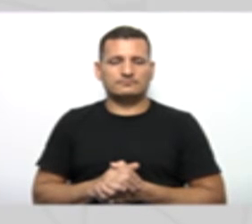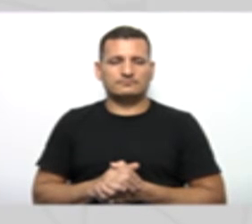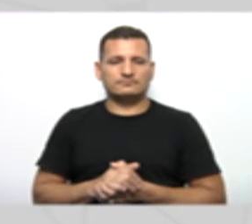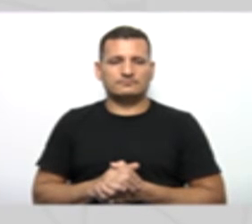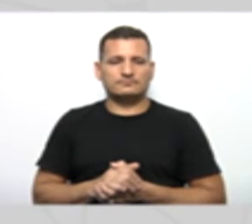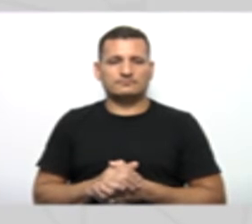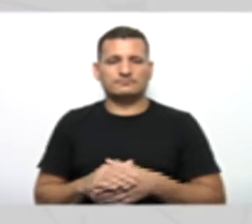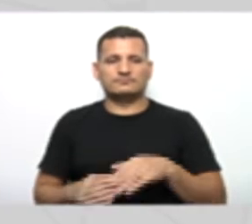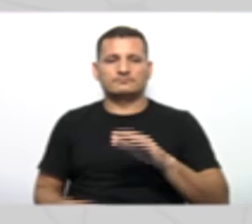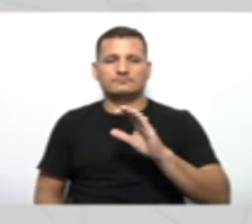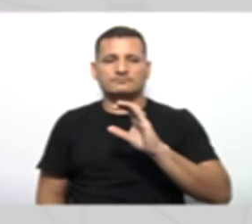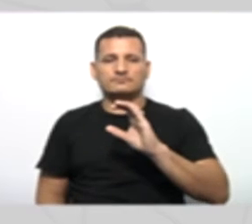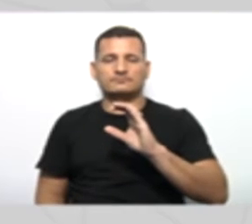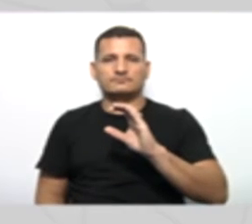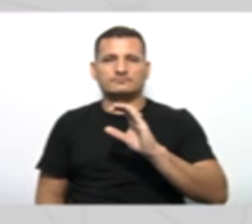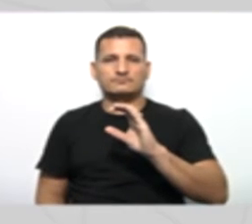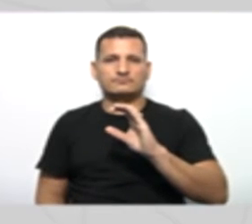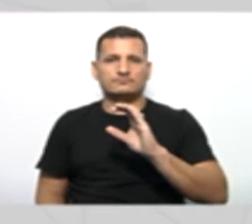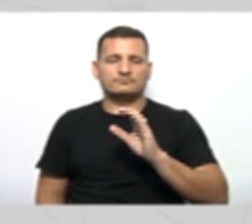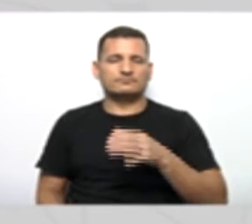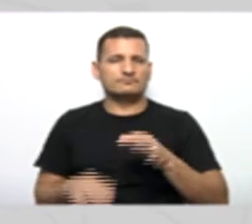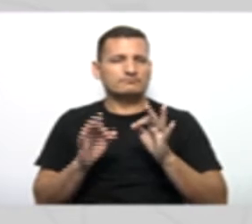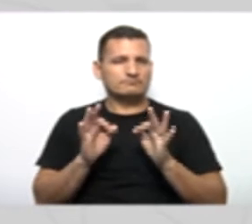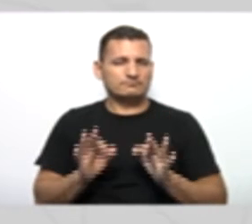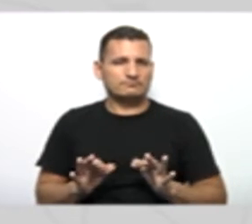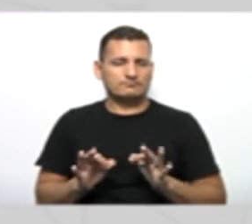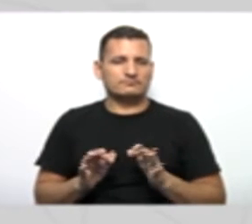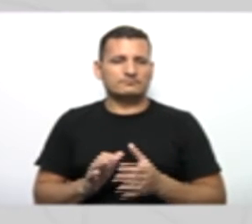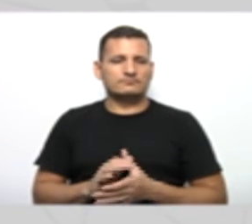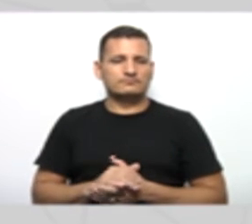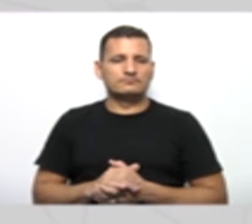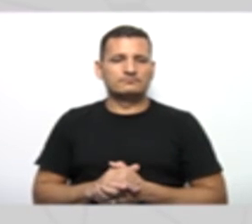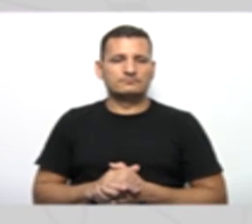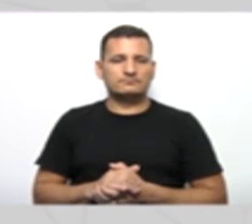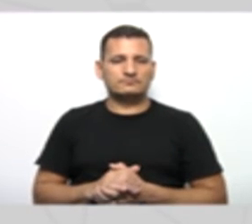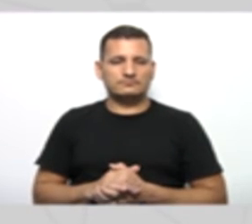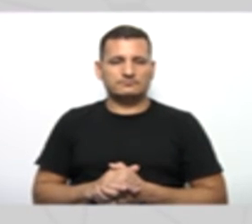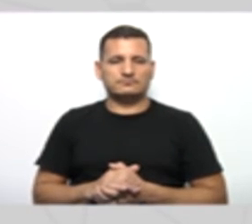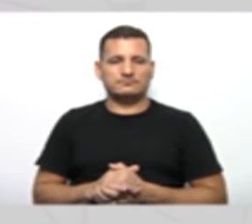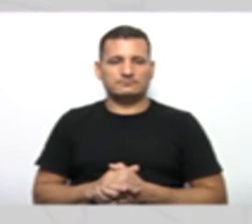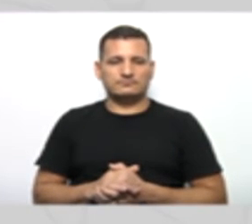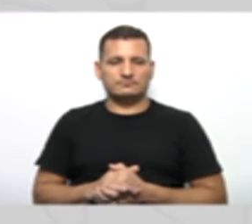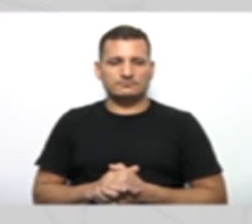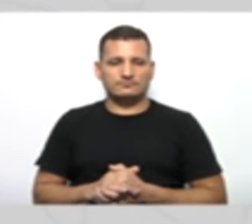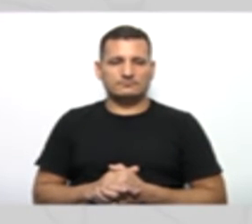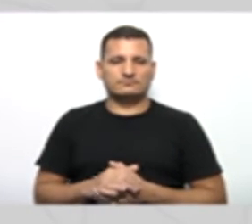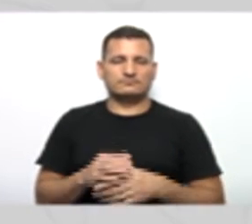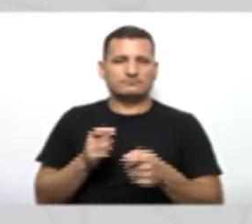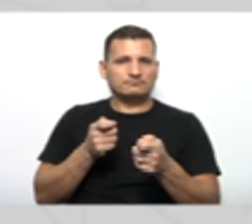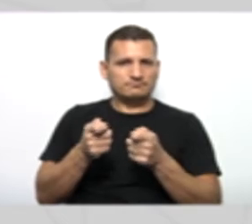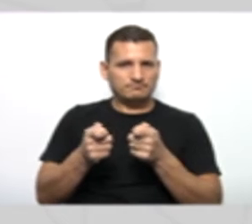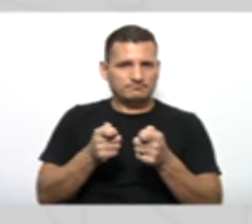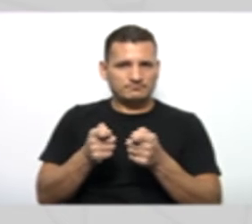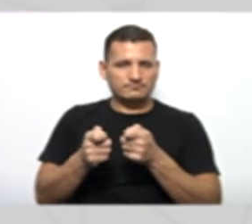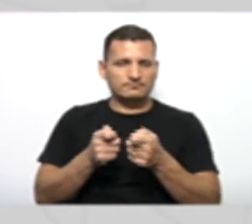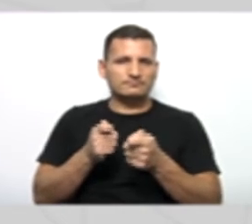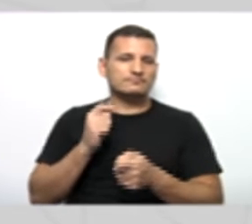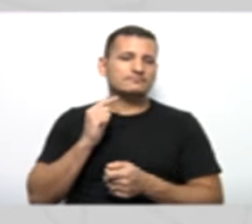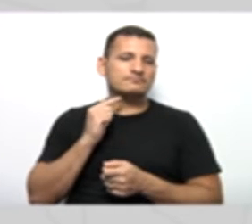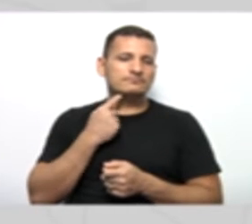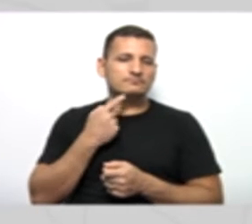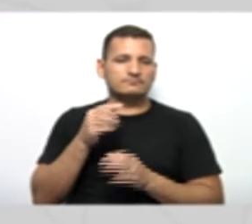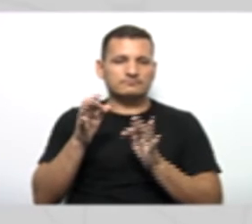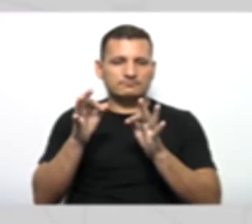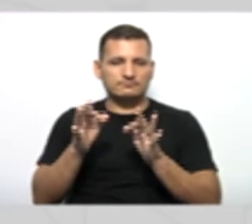A letra C, ela está correta. Por quê? Ela pega controle da poluição,